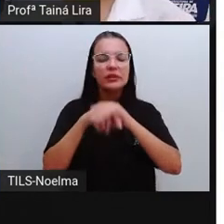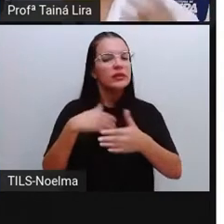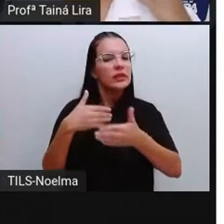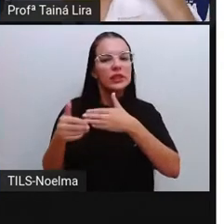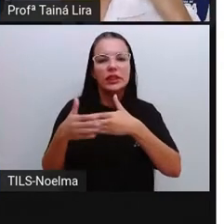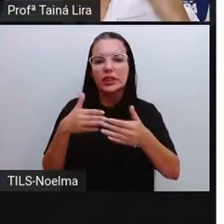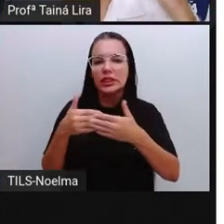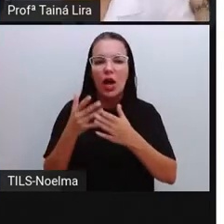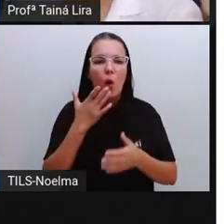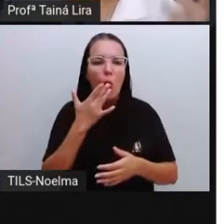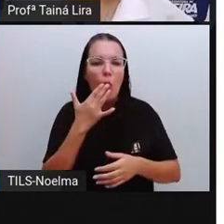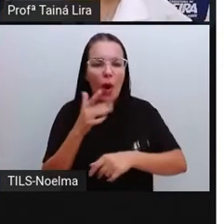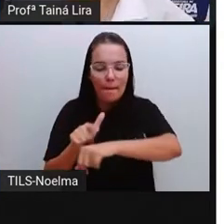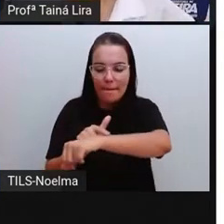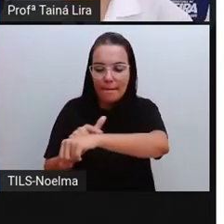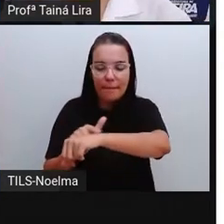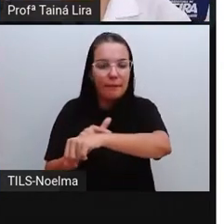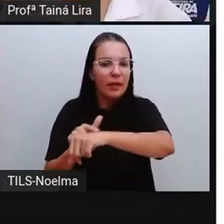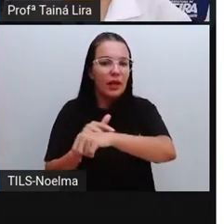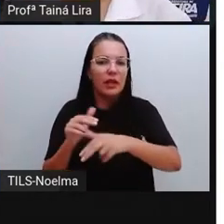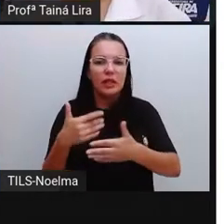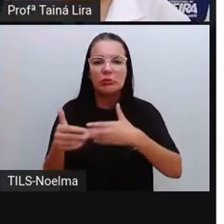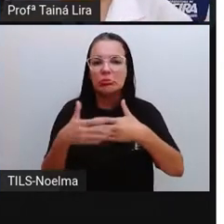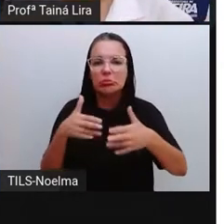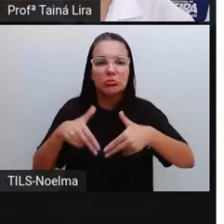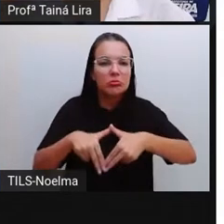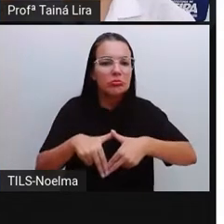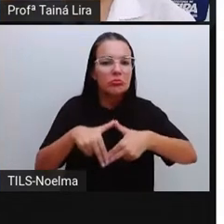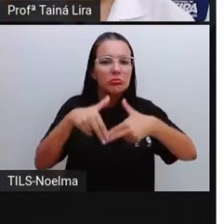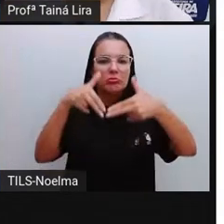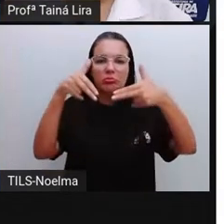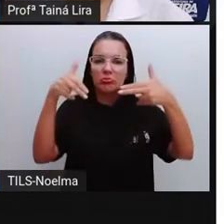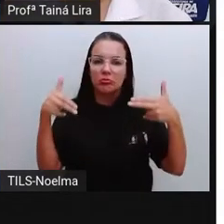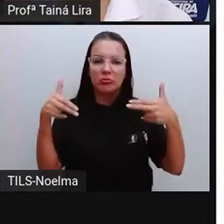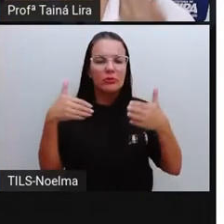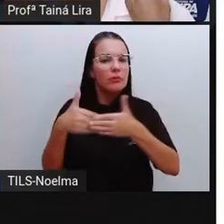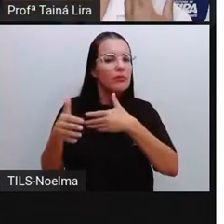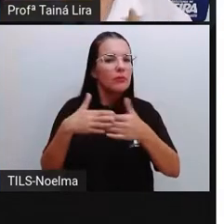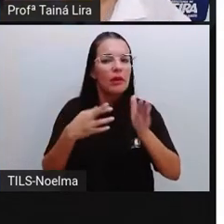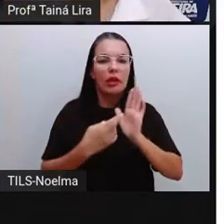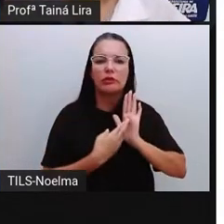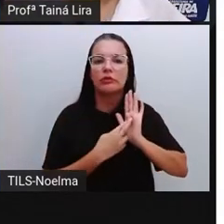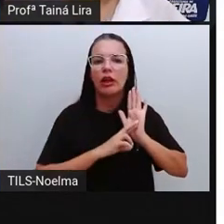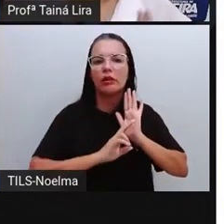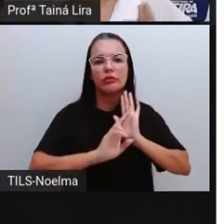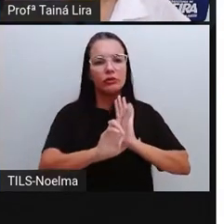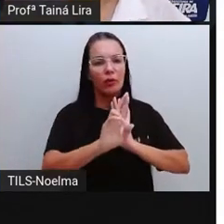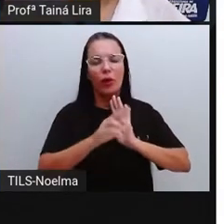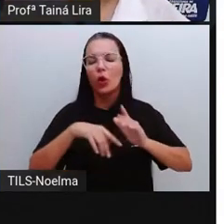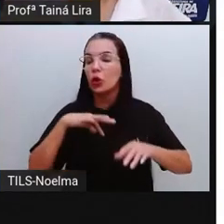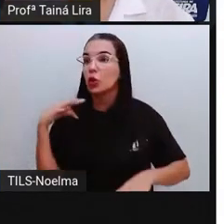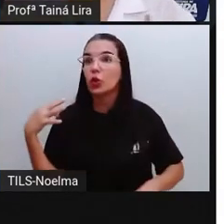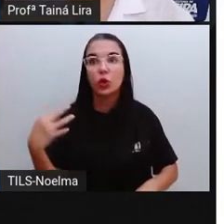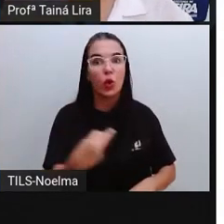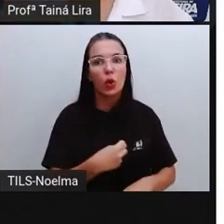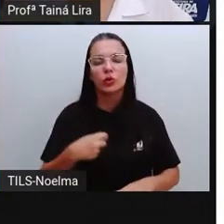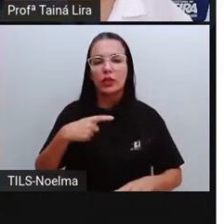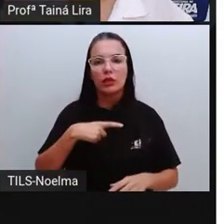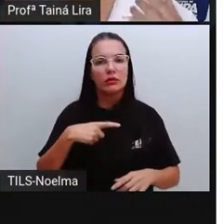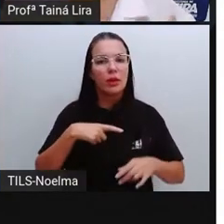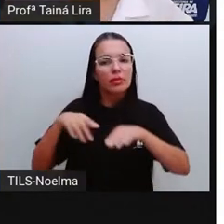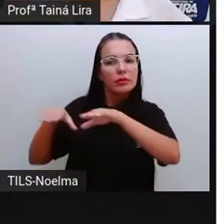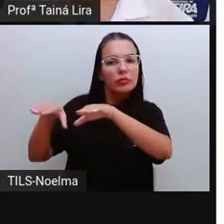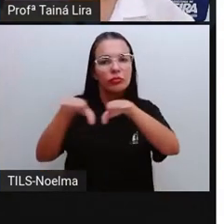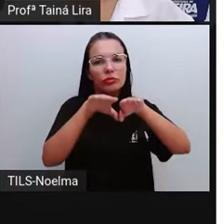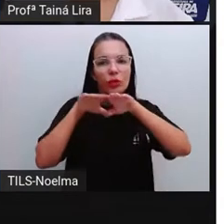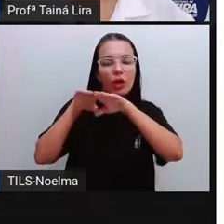cor, independente de raça, independente de etnia, independente de religião, todos nós temos